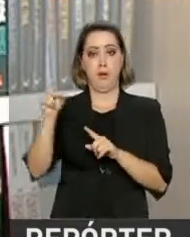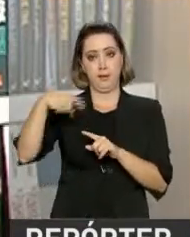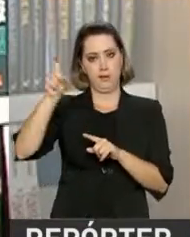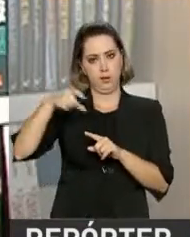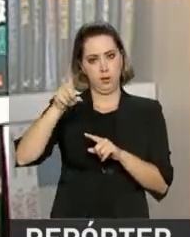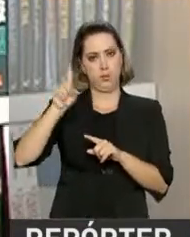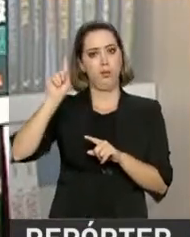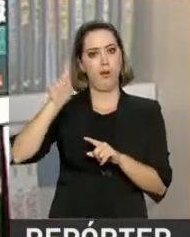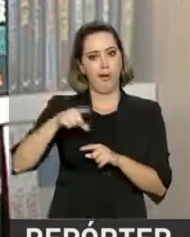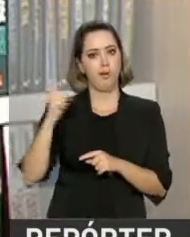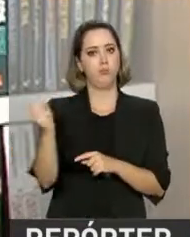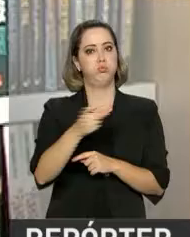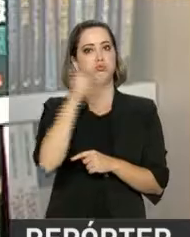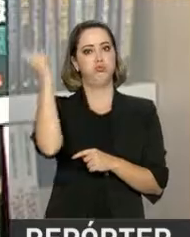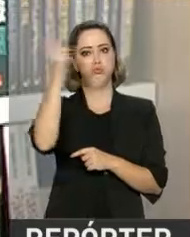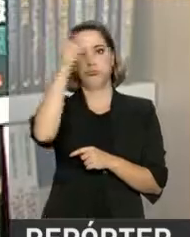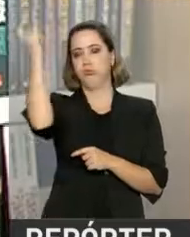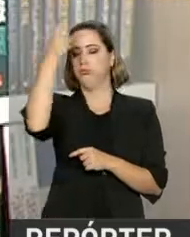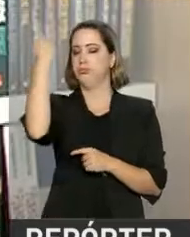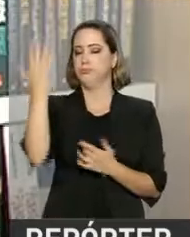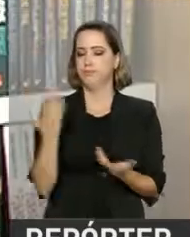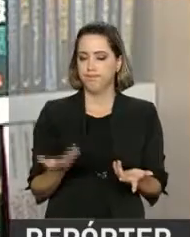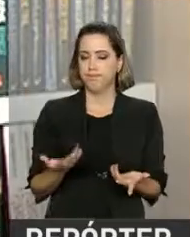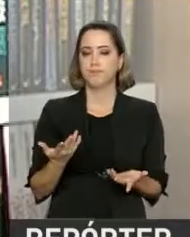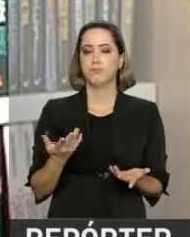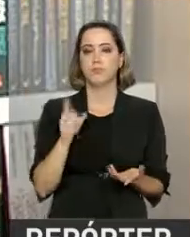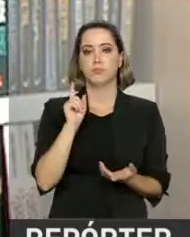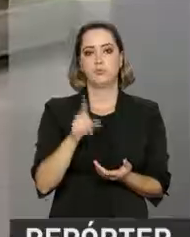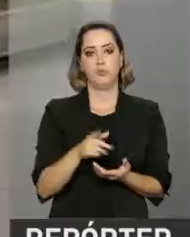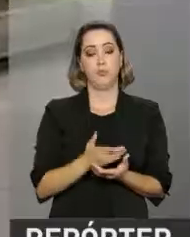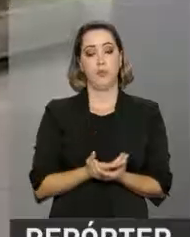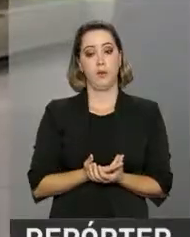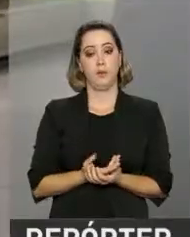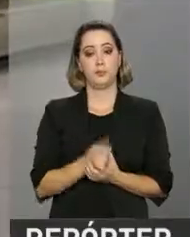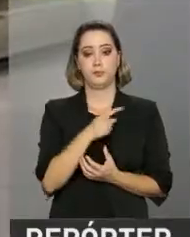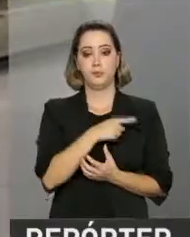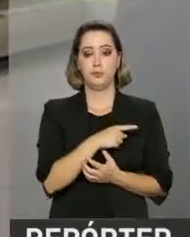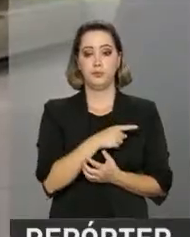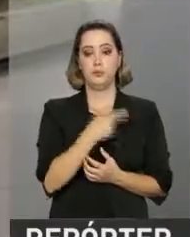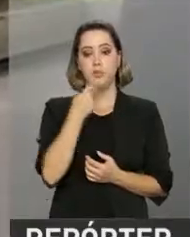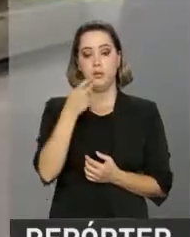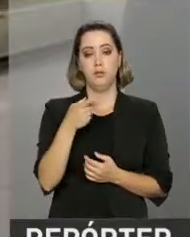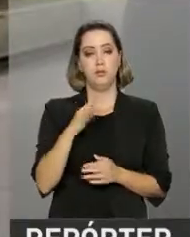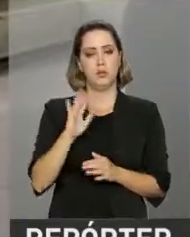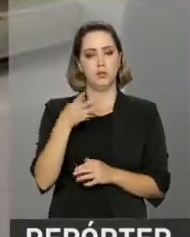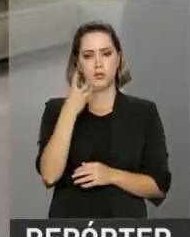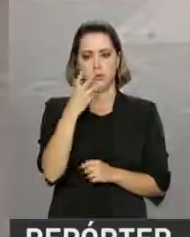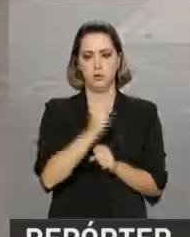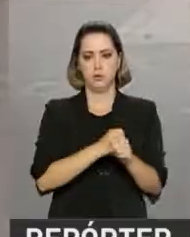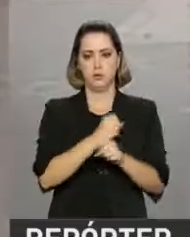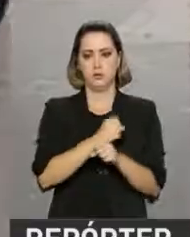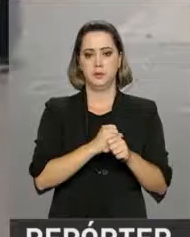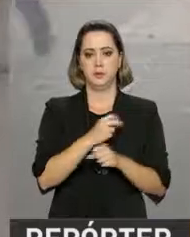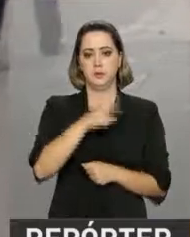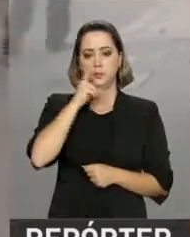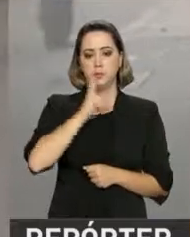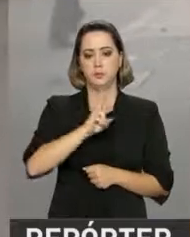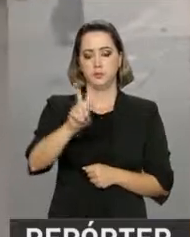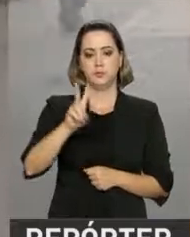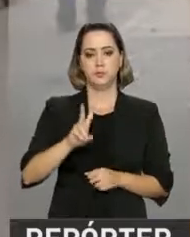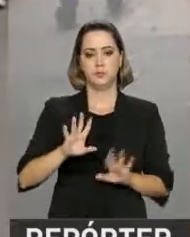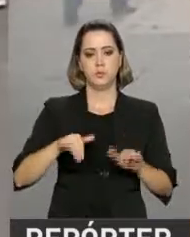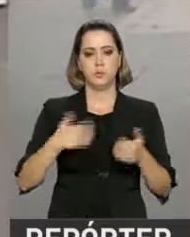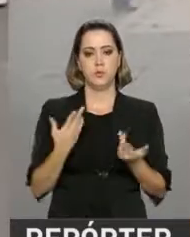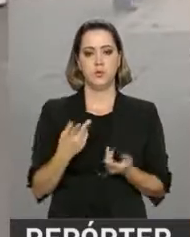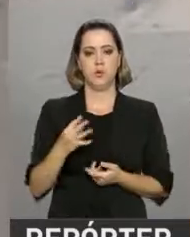pela financeira são muito superiores aos juros que são recebidos. É o que Maria Rúbia faz há 3 anos. Eu verifico